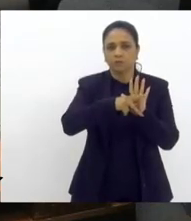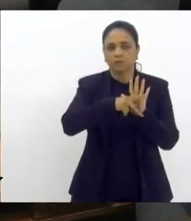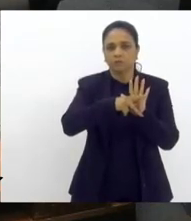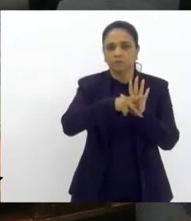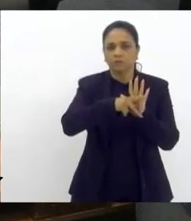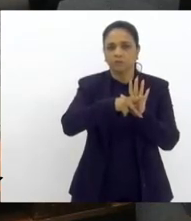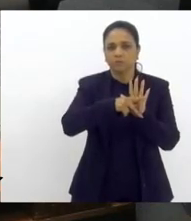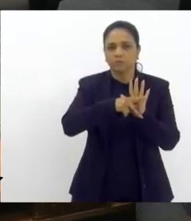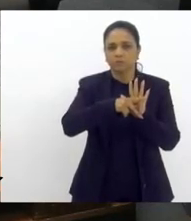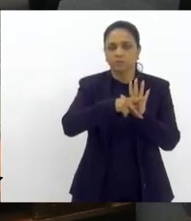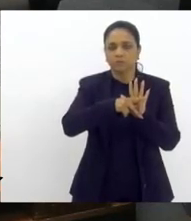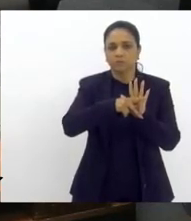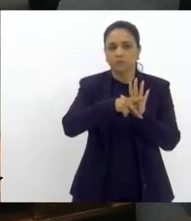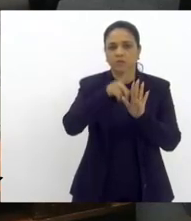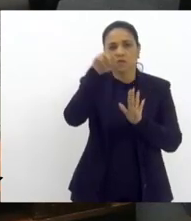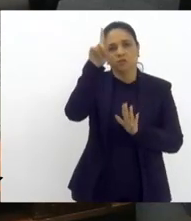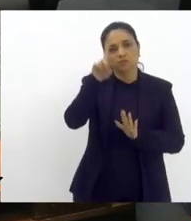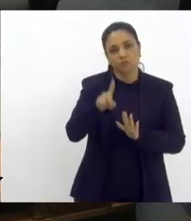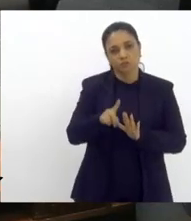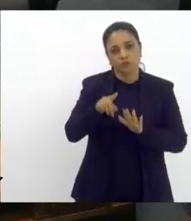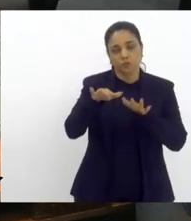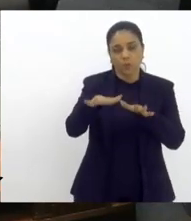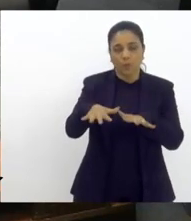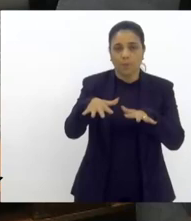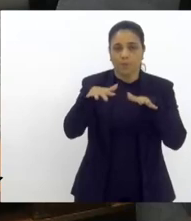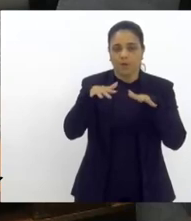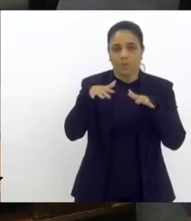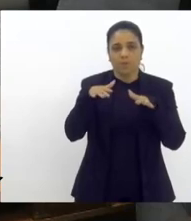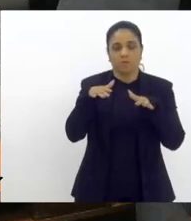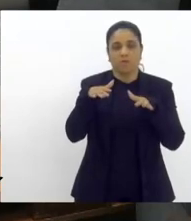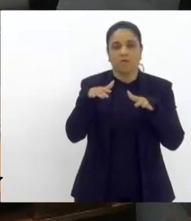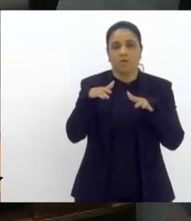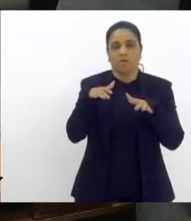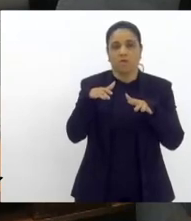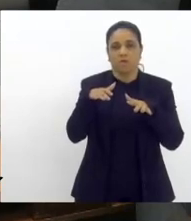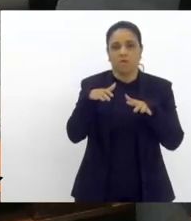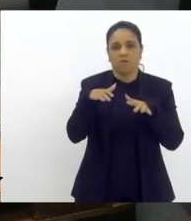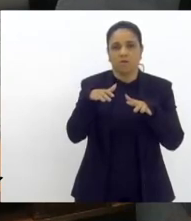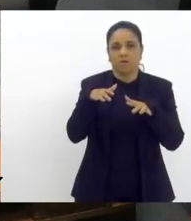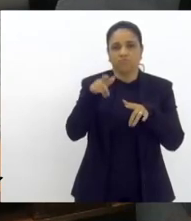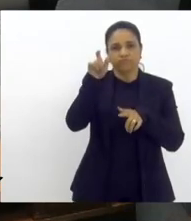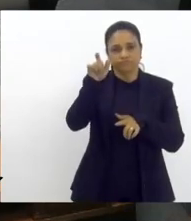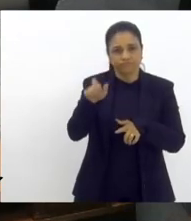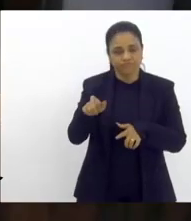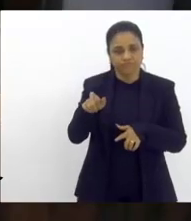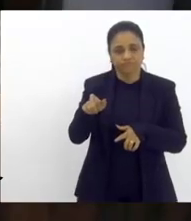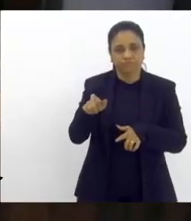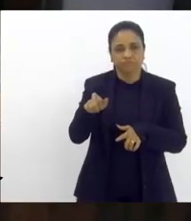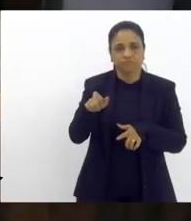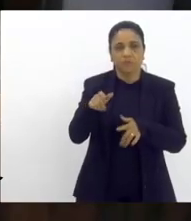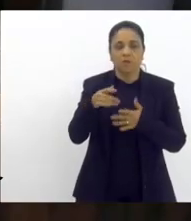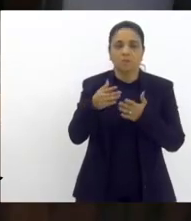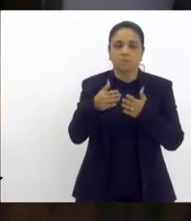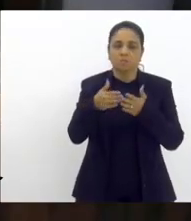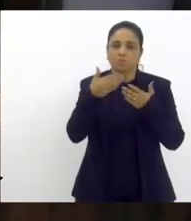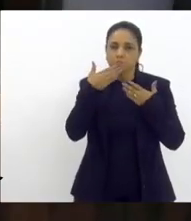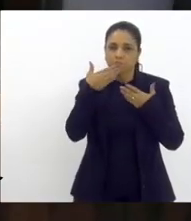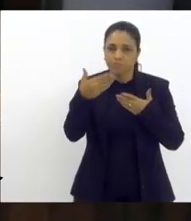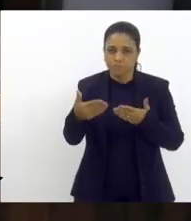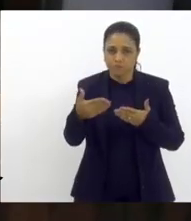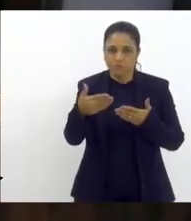é o direito de qualquer parlamentar pedir verificação é só deixa eu terminar de